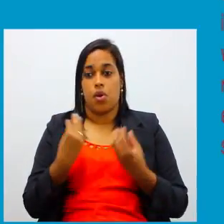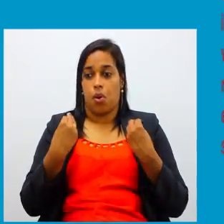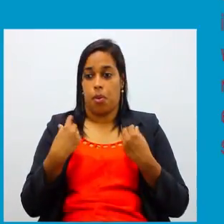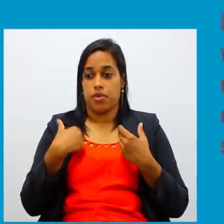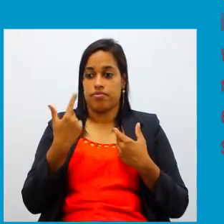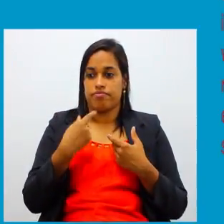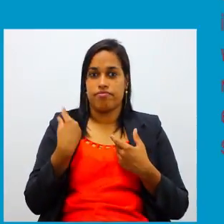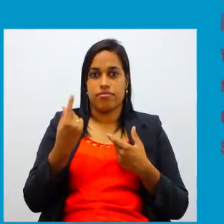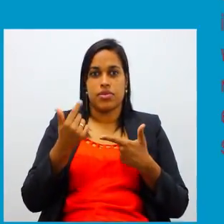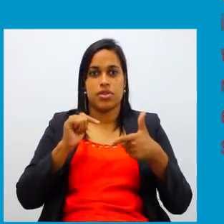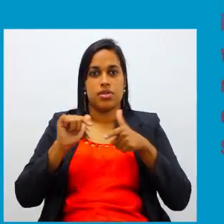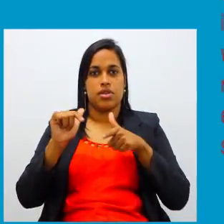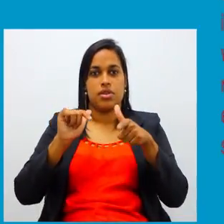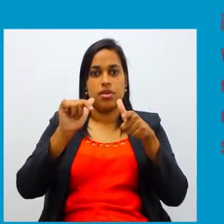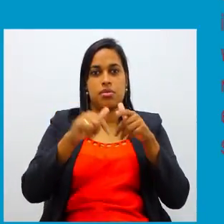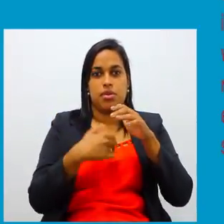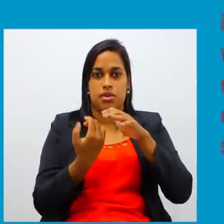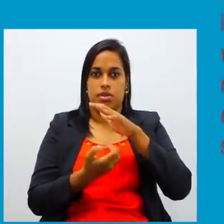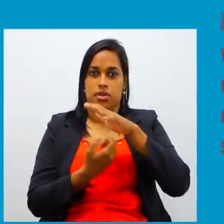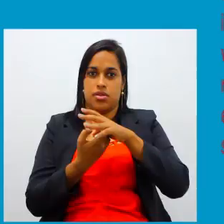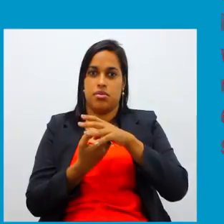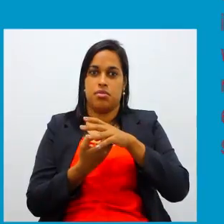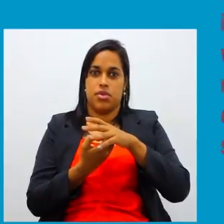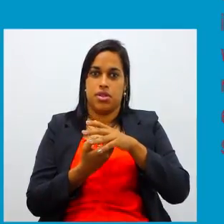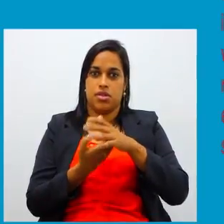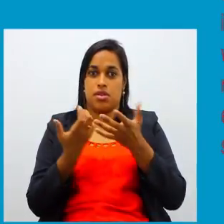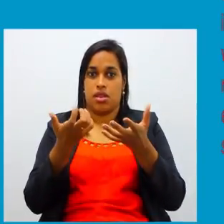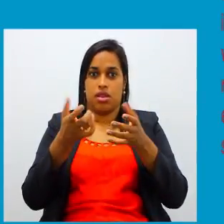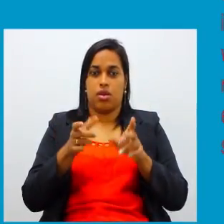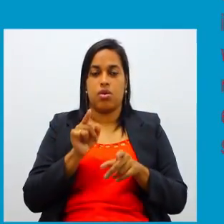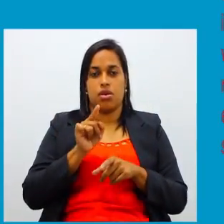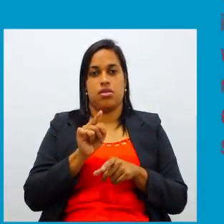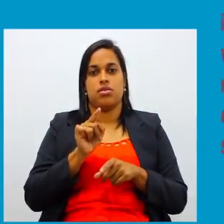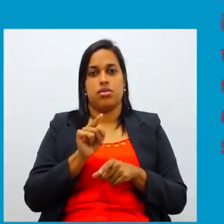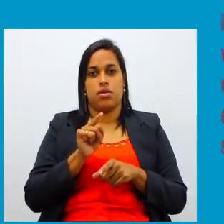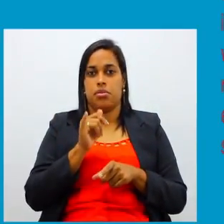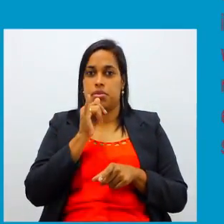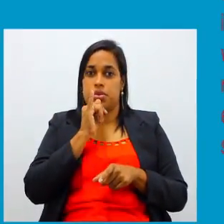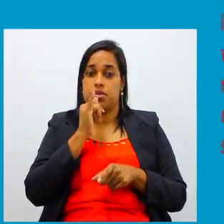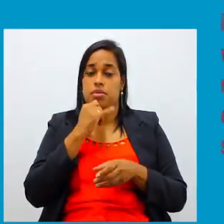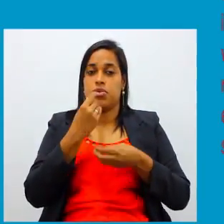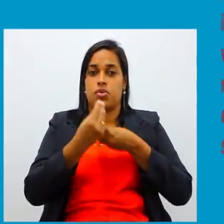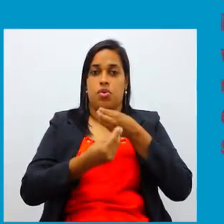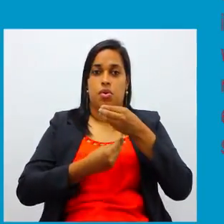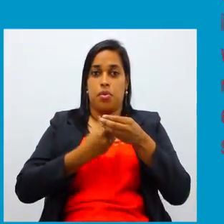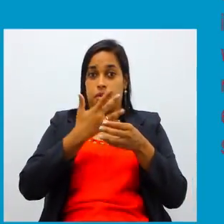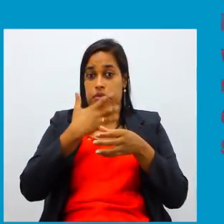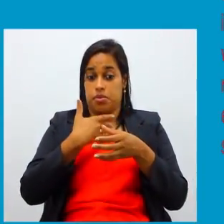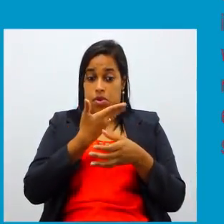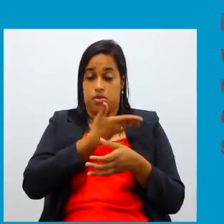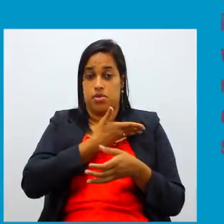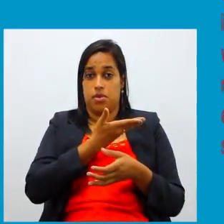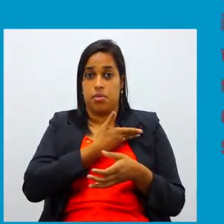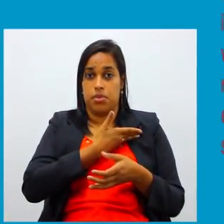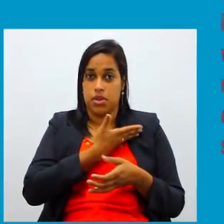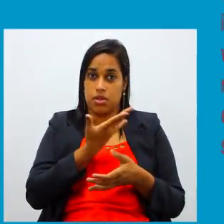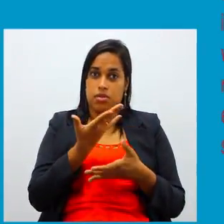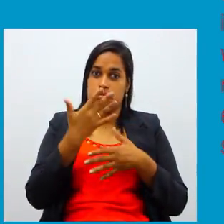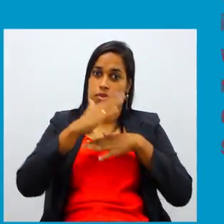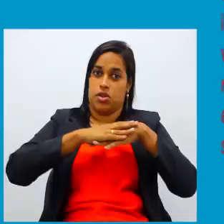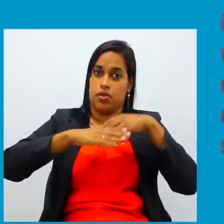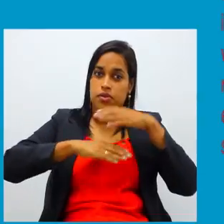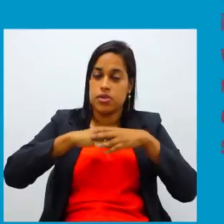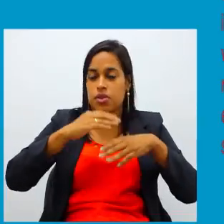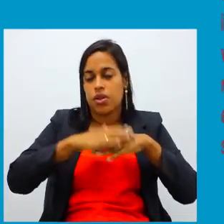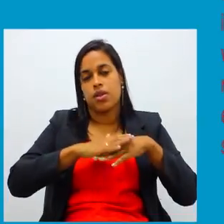pode, trabalhando para as empresas, ignorar esse fato? Como é que eu posso não considerar que quando os meus colaboradores, as